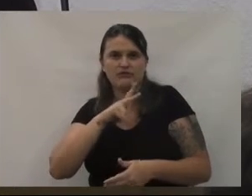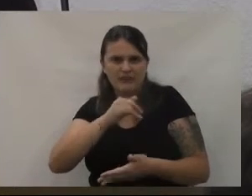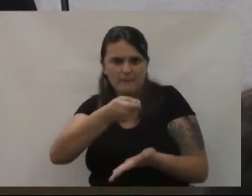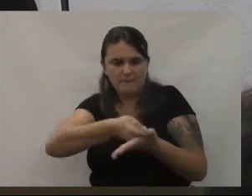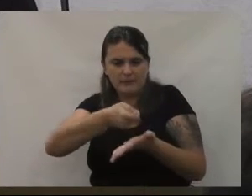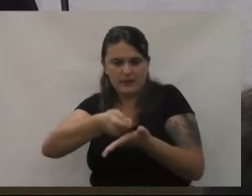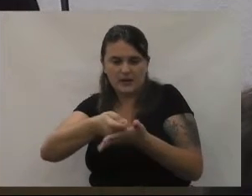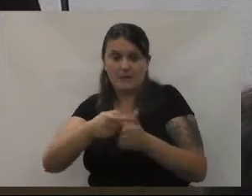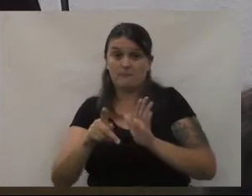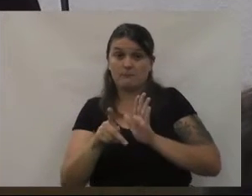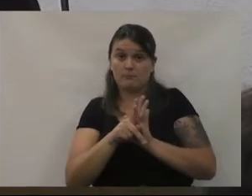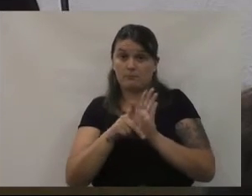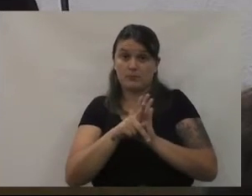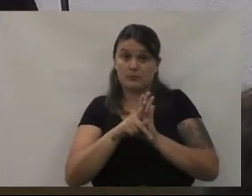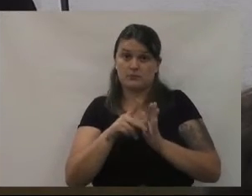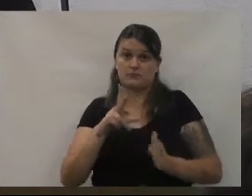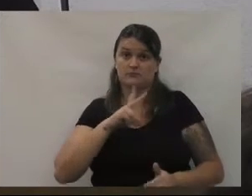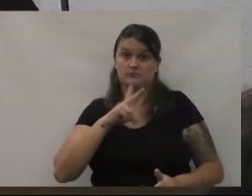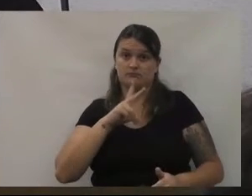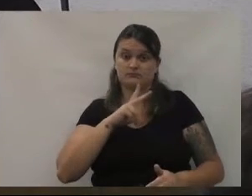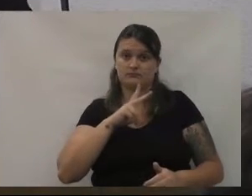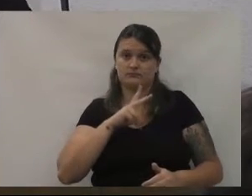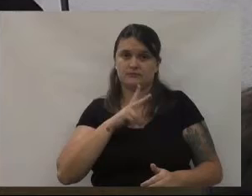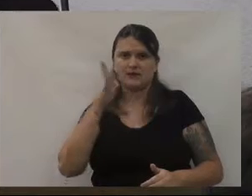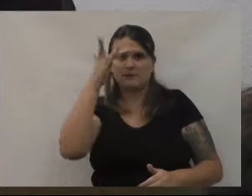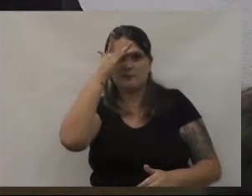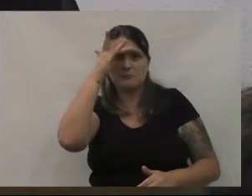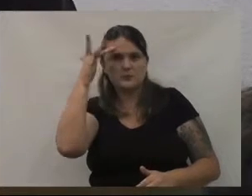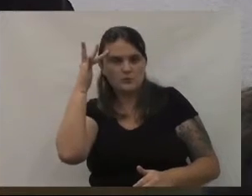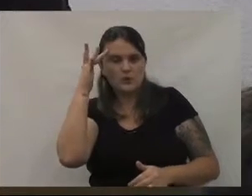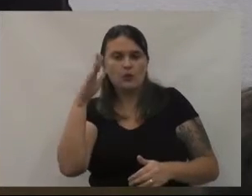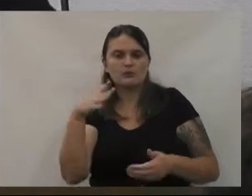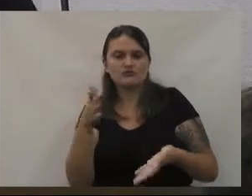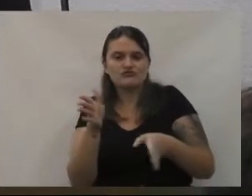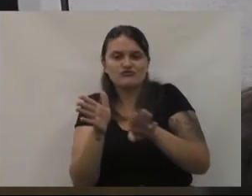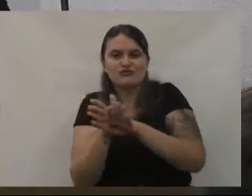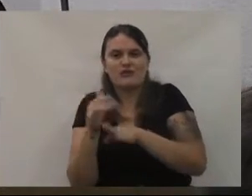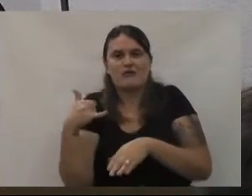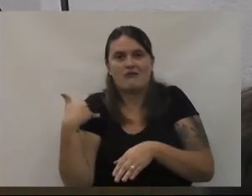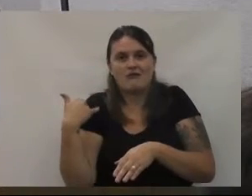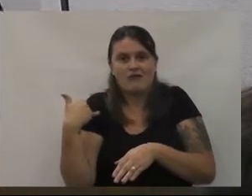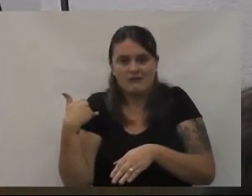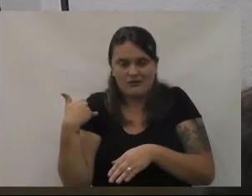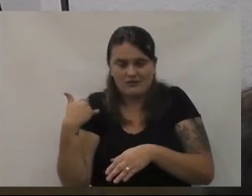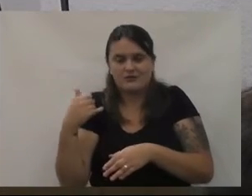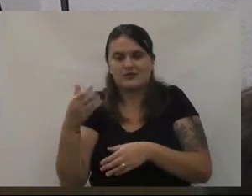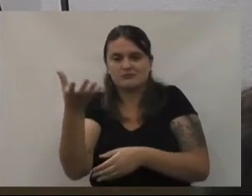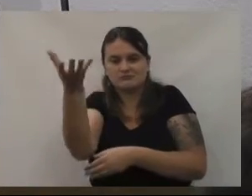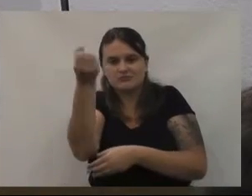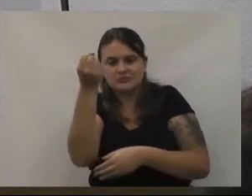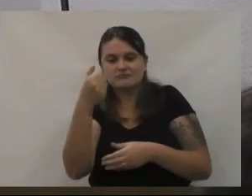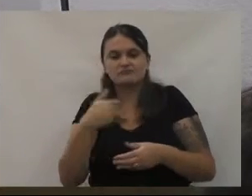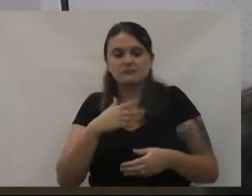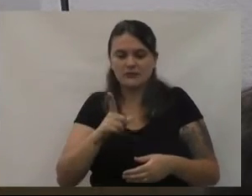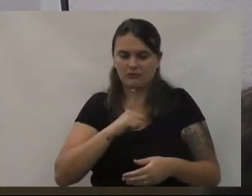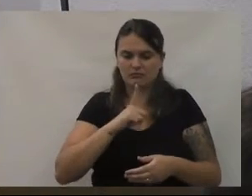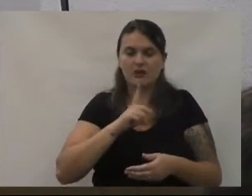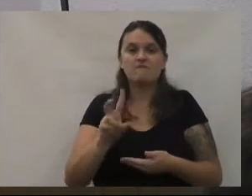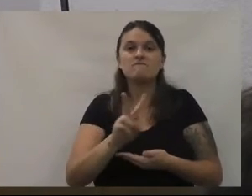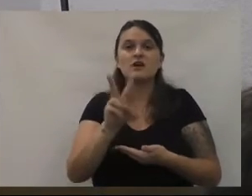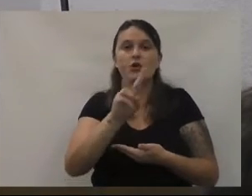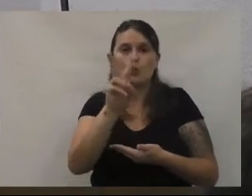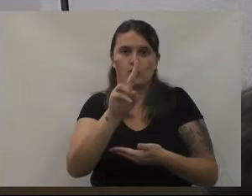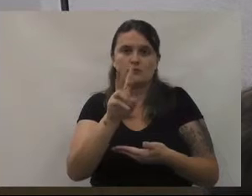a tua caixinha lá, e você, quando for para se aposentar, eles vão abrir a tua caixinha e dizer, não, você tem